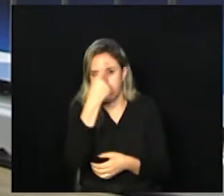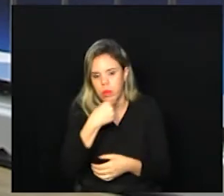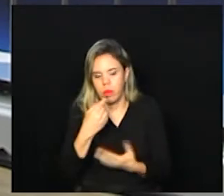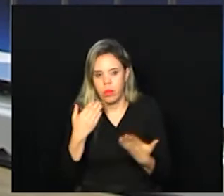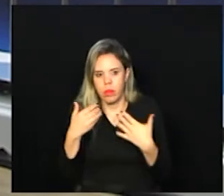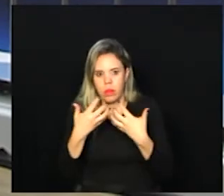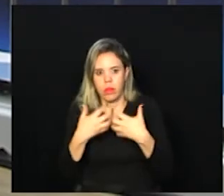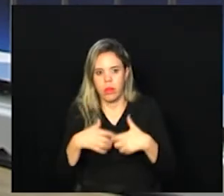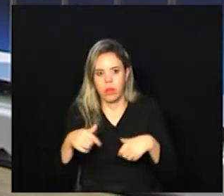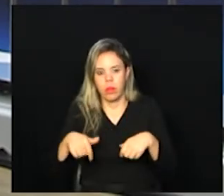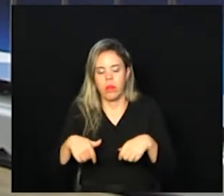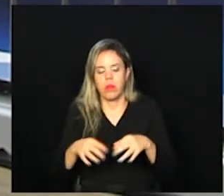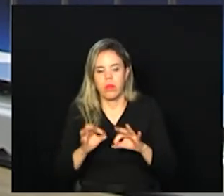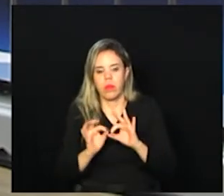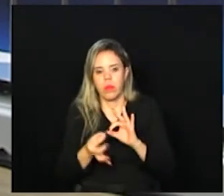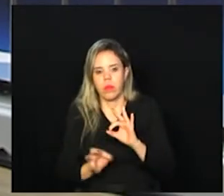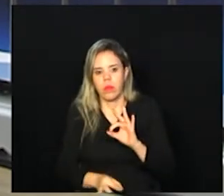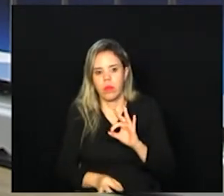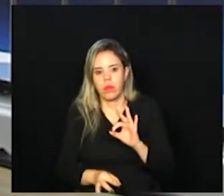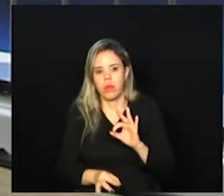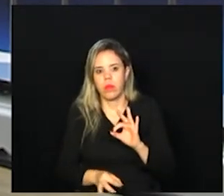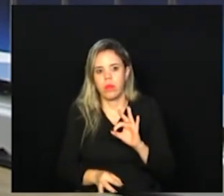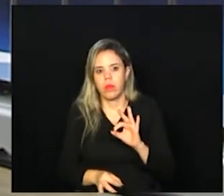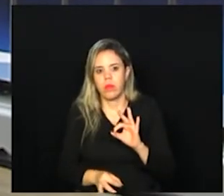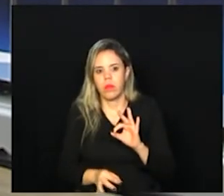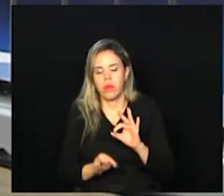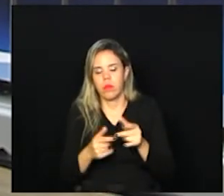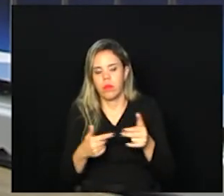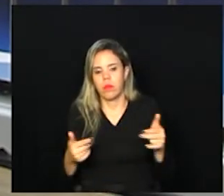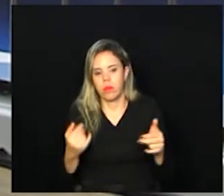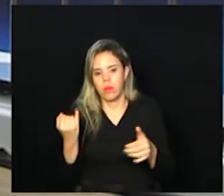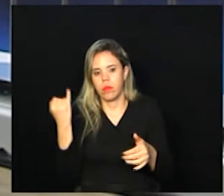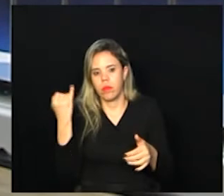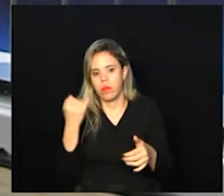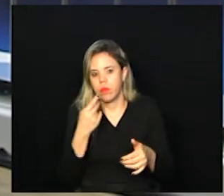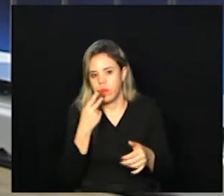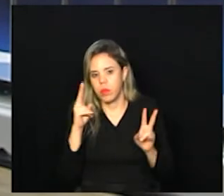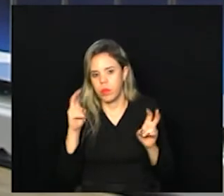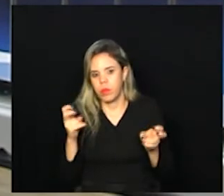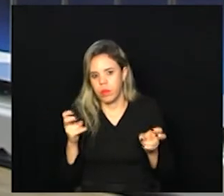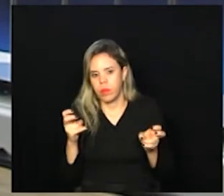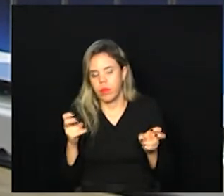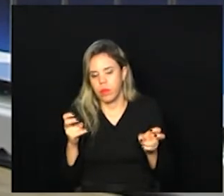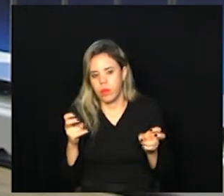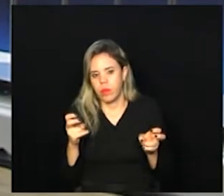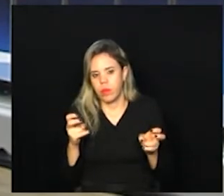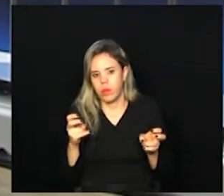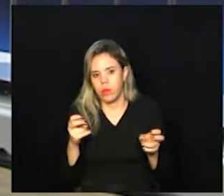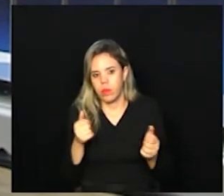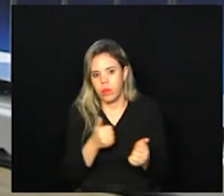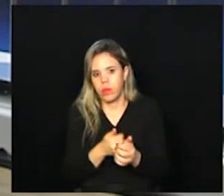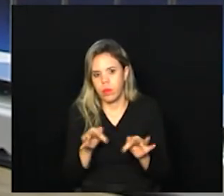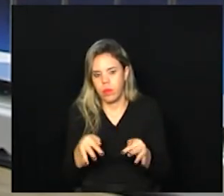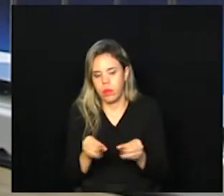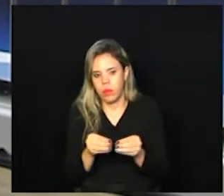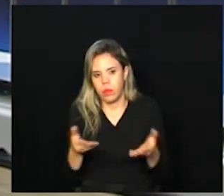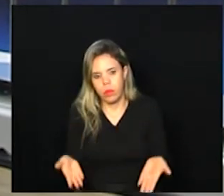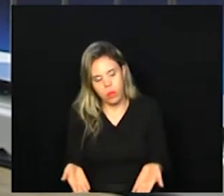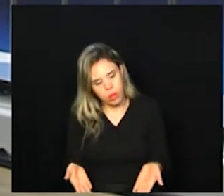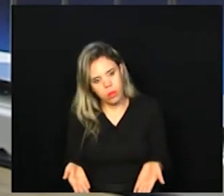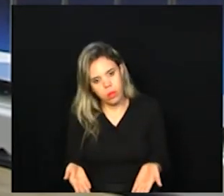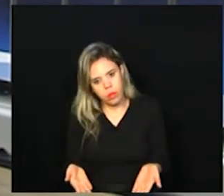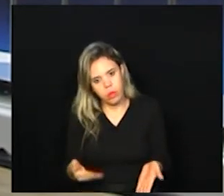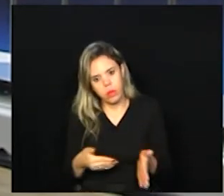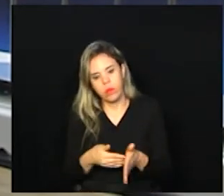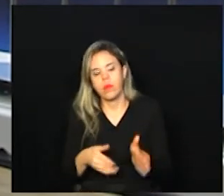ficar conversando aqui, que é um assunto bastante extenso e importante, mas nós já estamos nos encaminhando para o final. Então, a